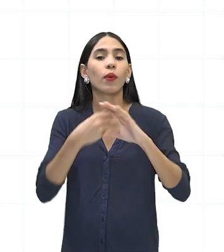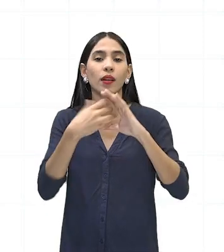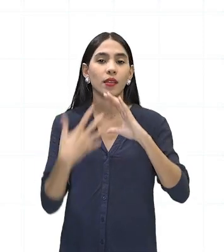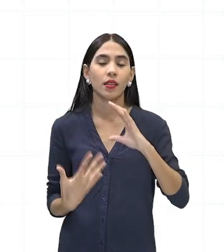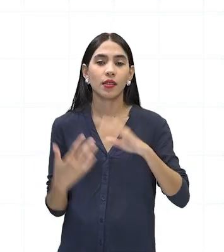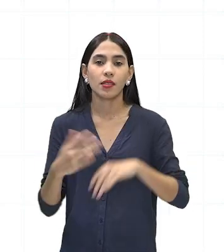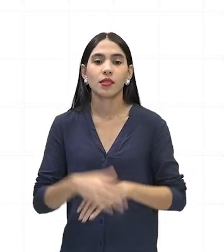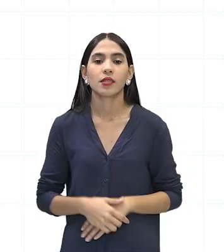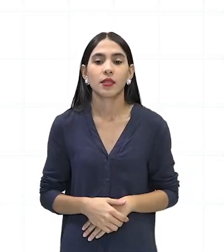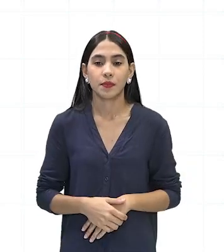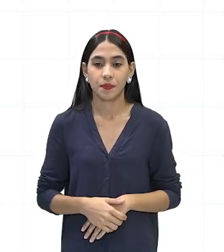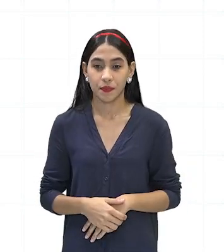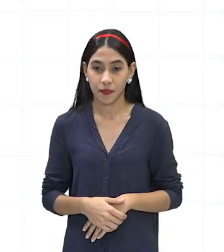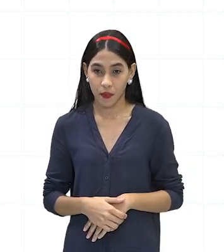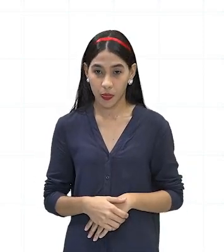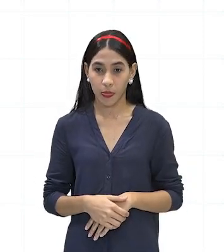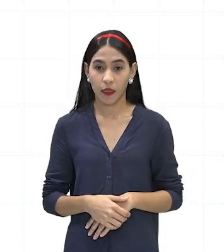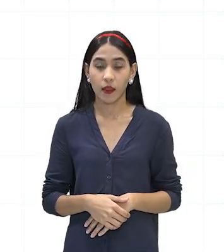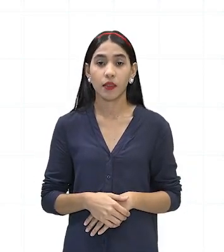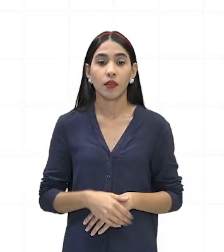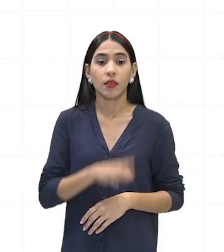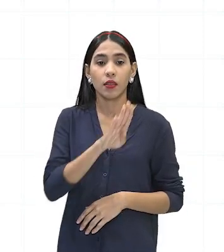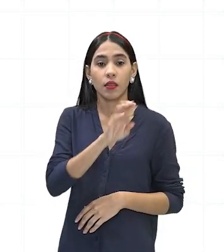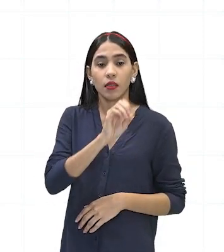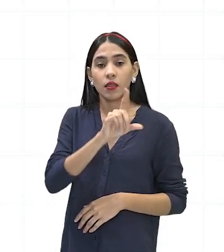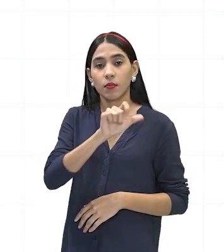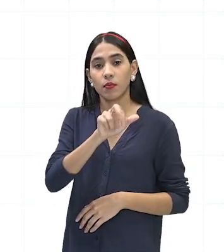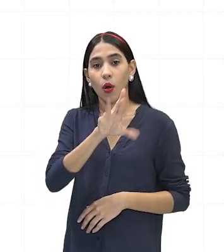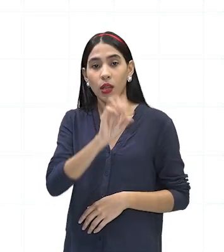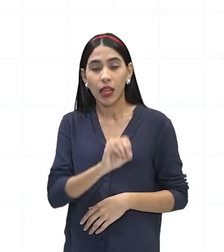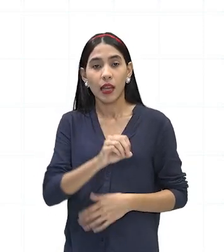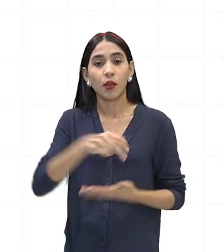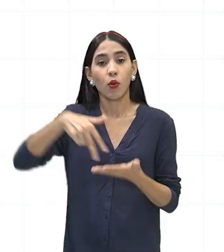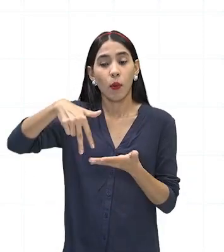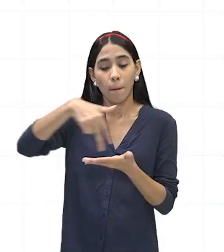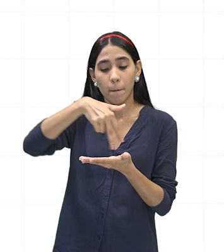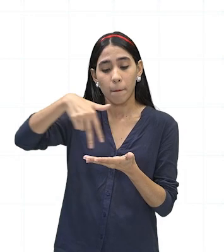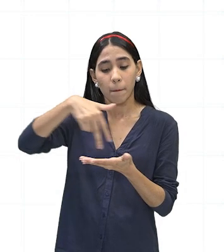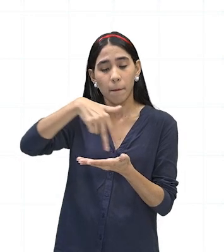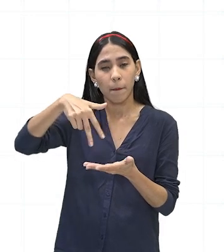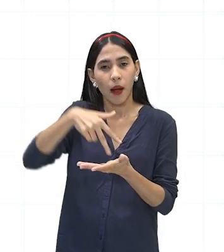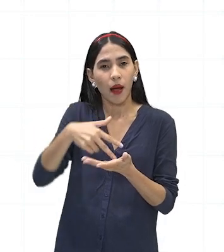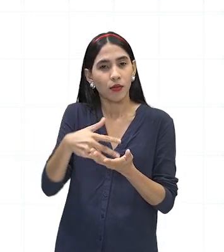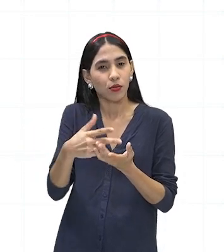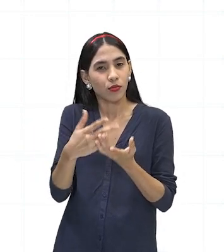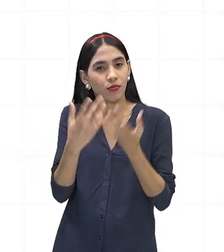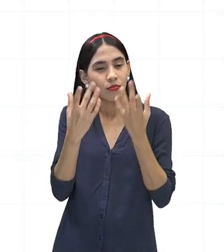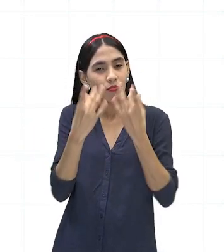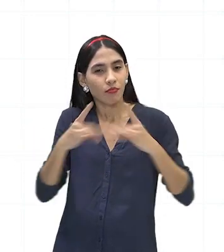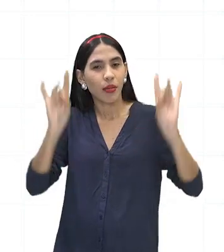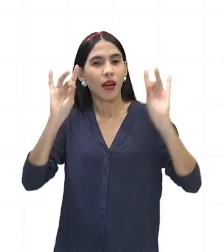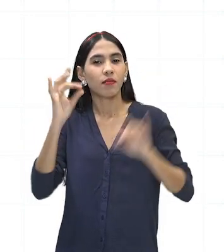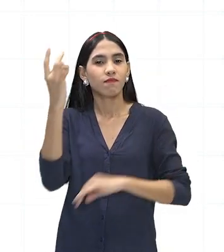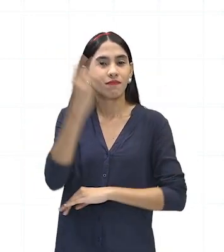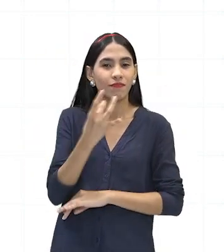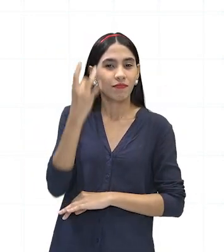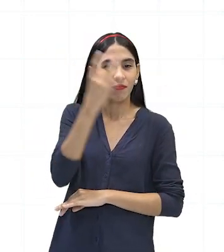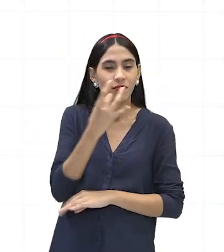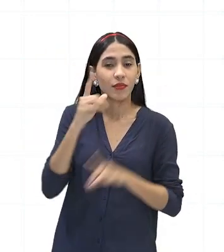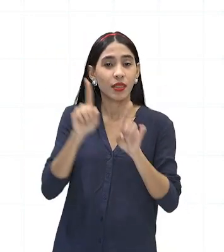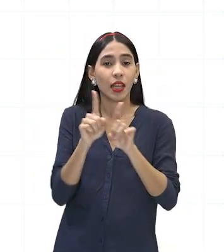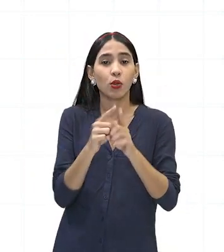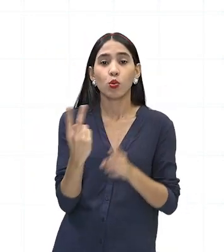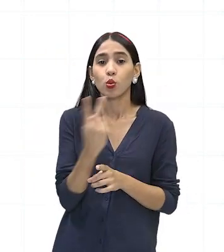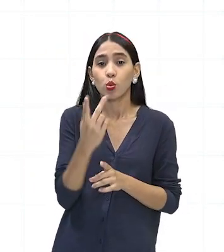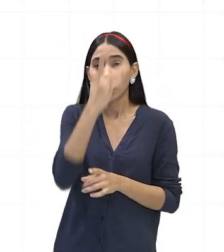as características? Então, no bolero, os passos são mais elegantes e sensuais, executados em pares,